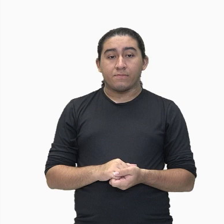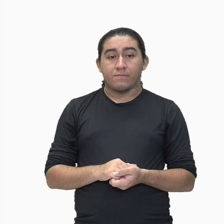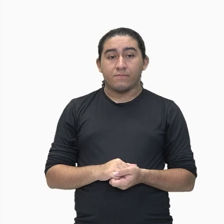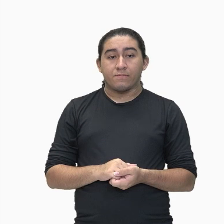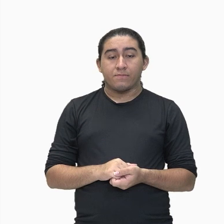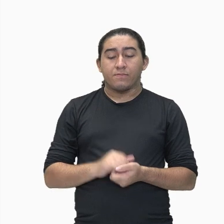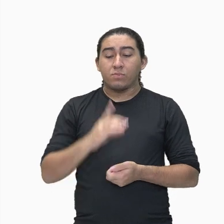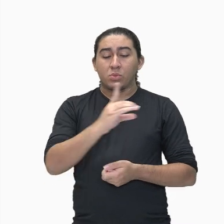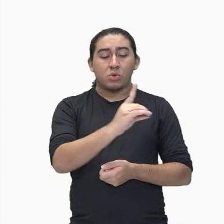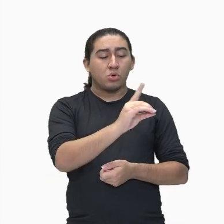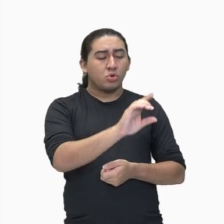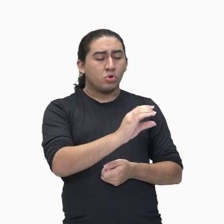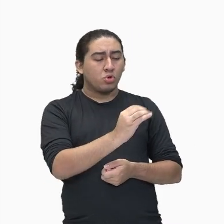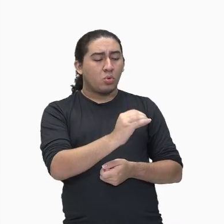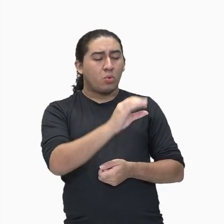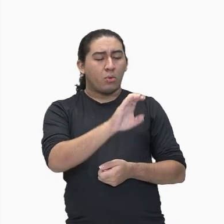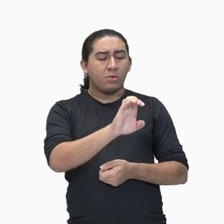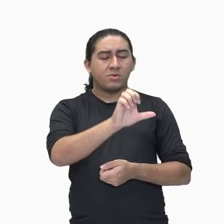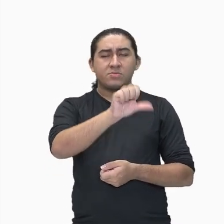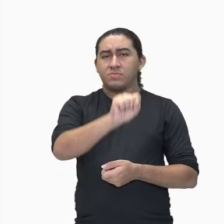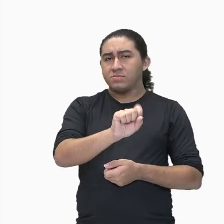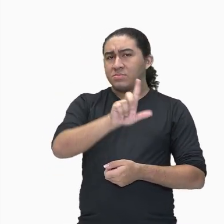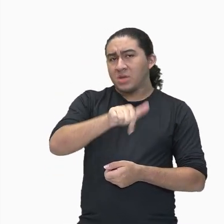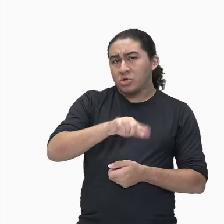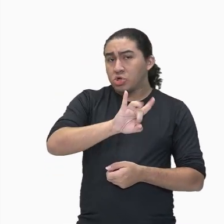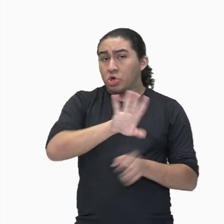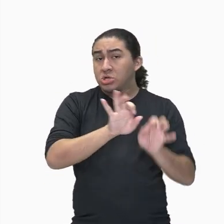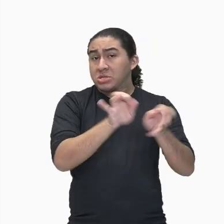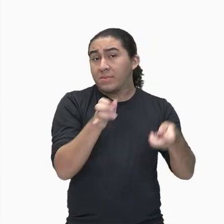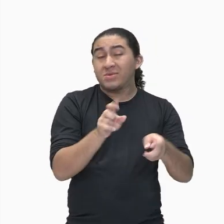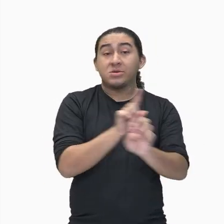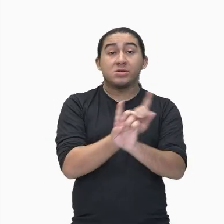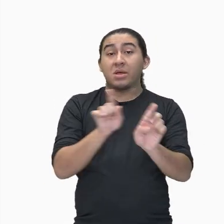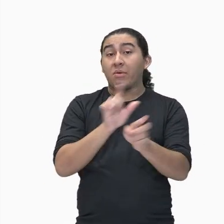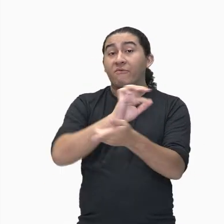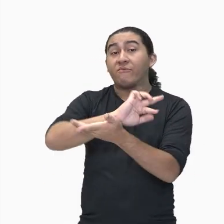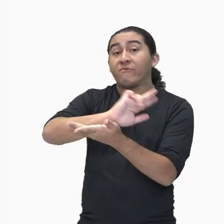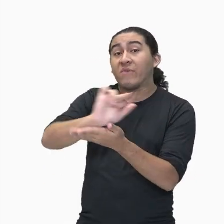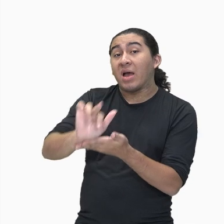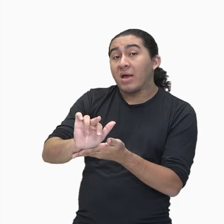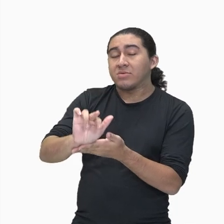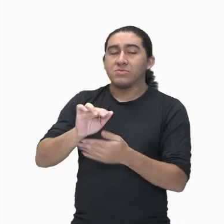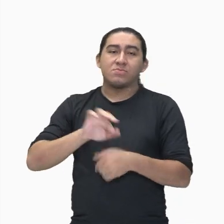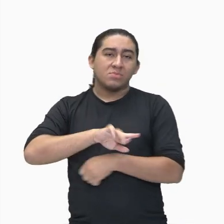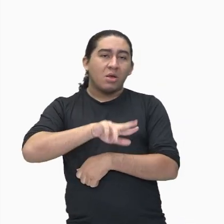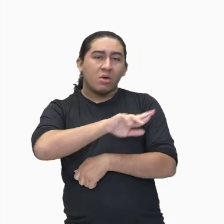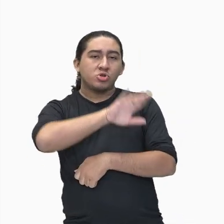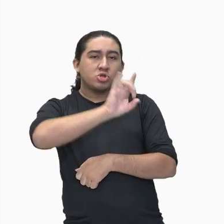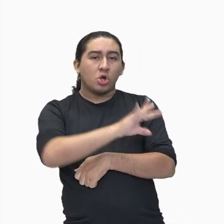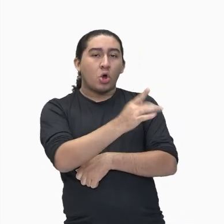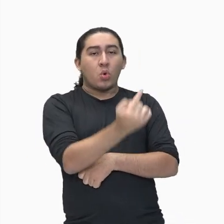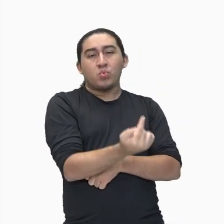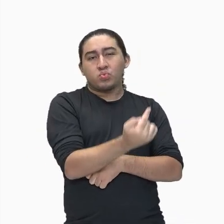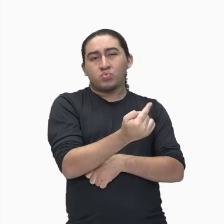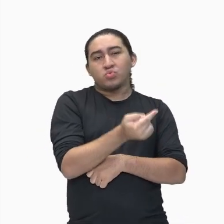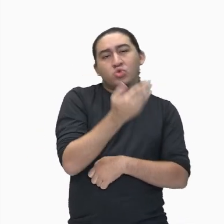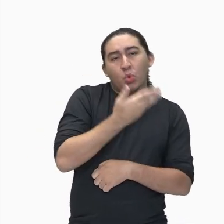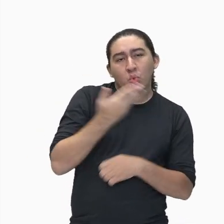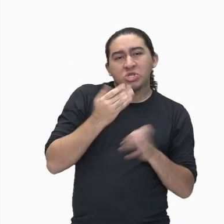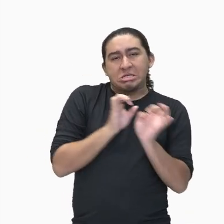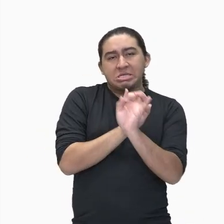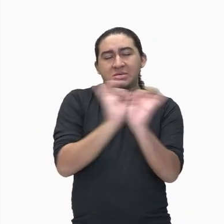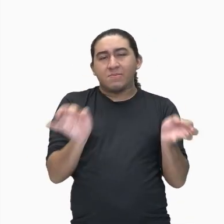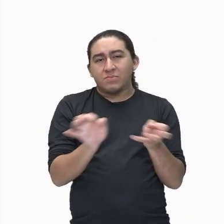são doces, mas aí está dizendo que é sortidos. Não é só doce, né?